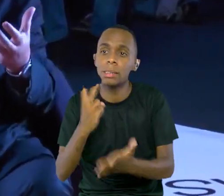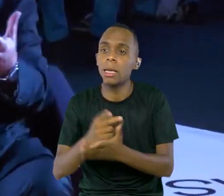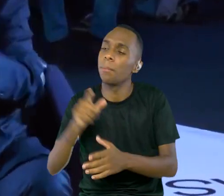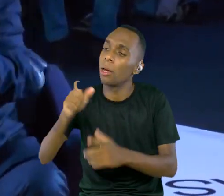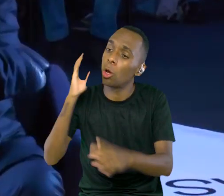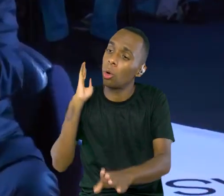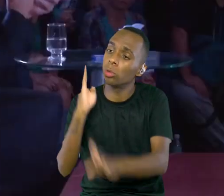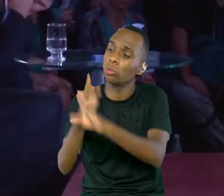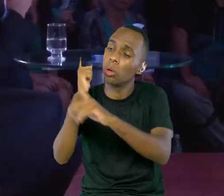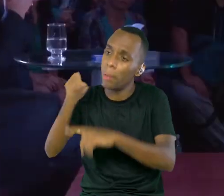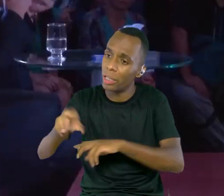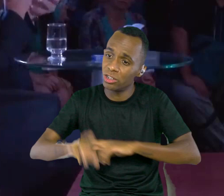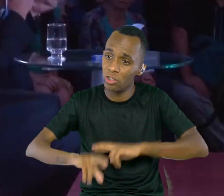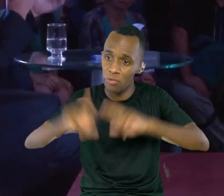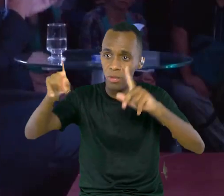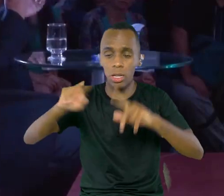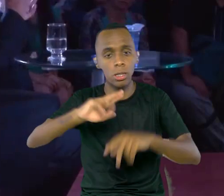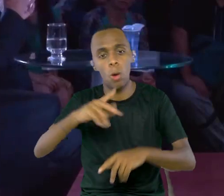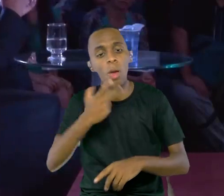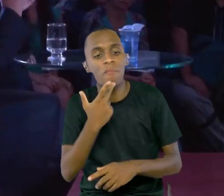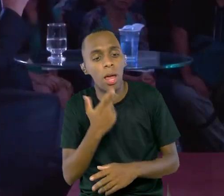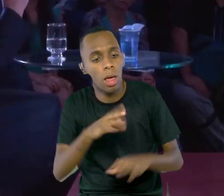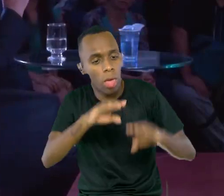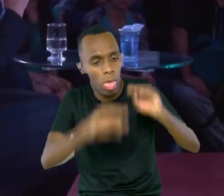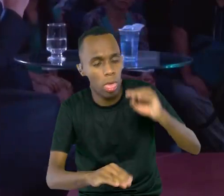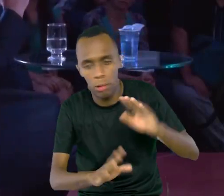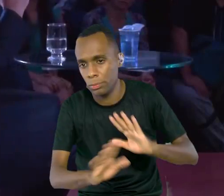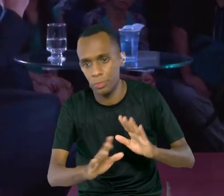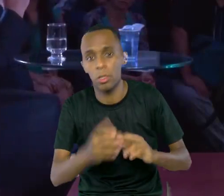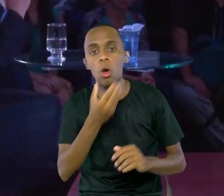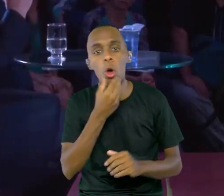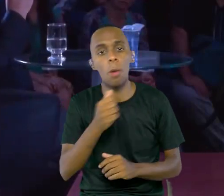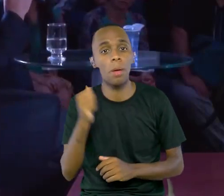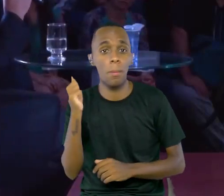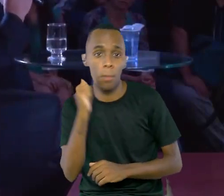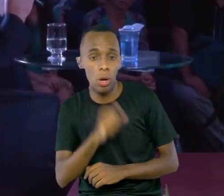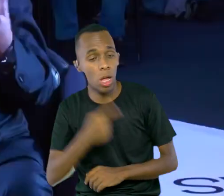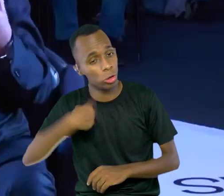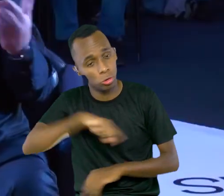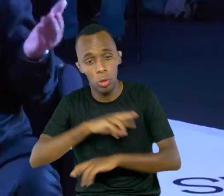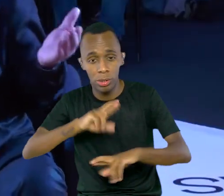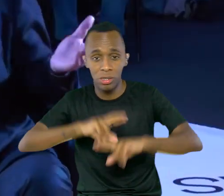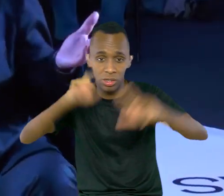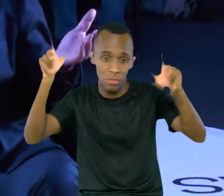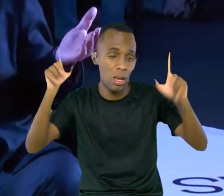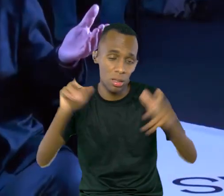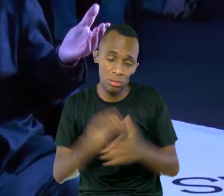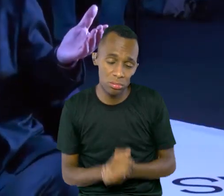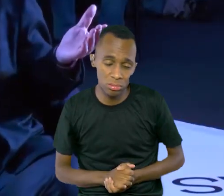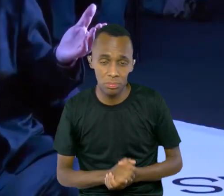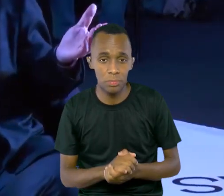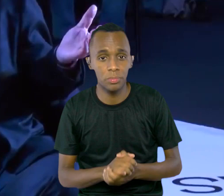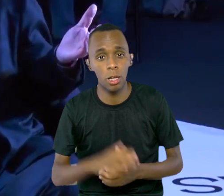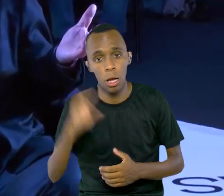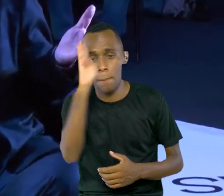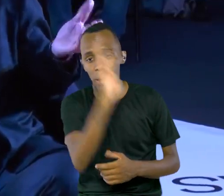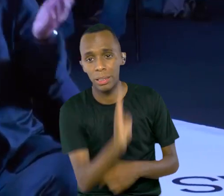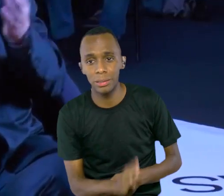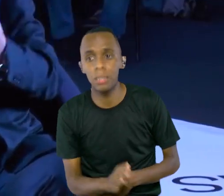reconhecer as diferenças não significa elogiar as desigualdades. Homens e mulheres somos diferentes, não somos